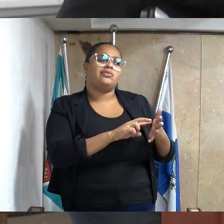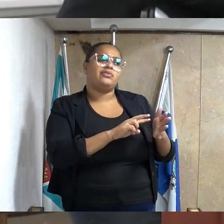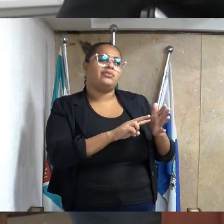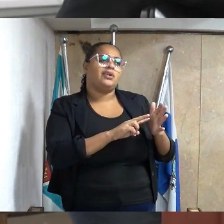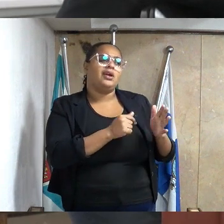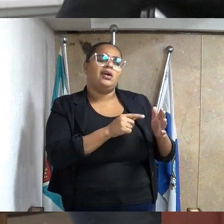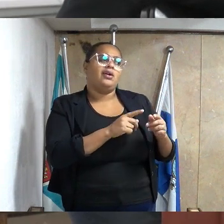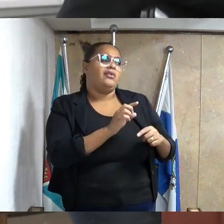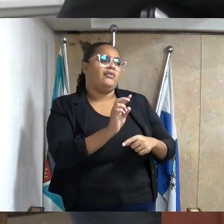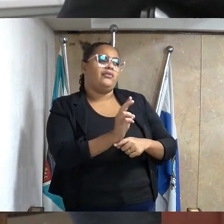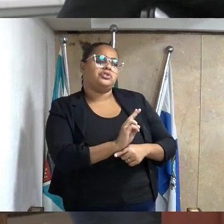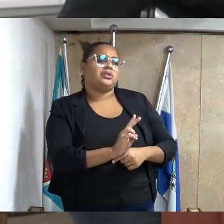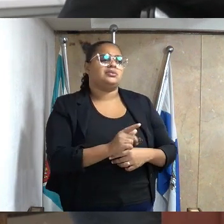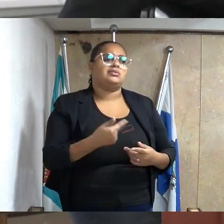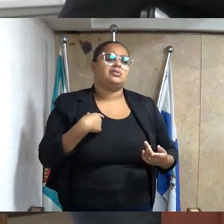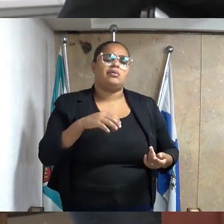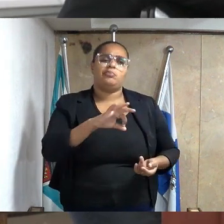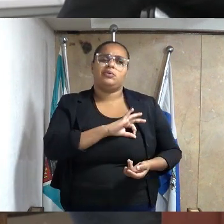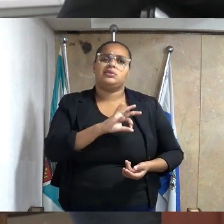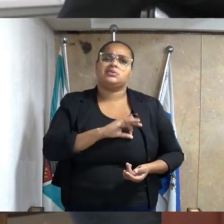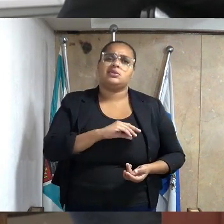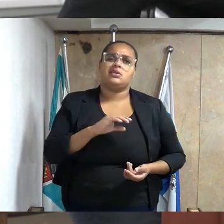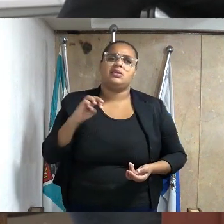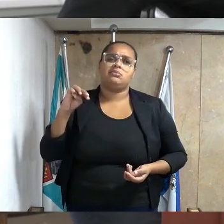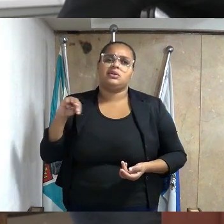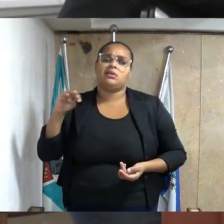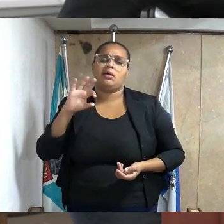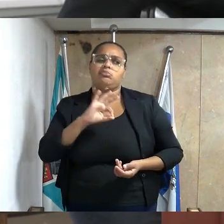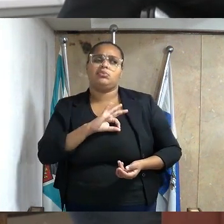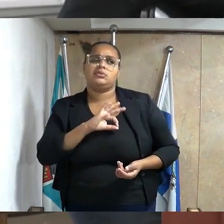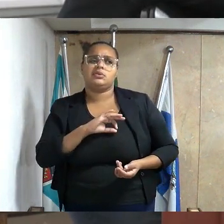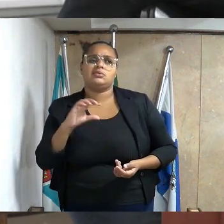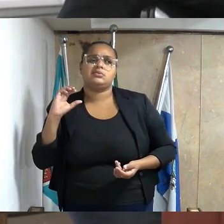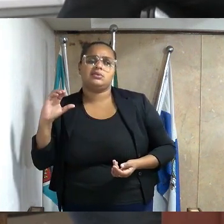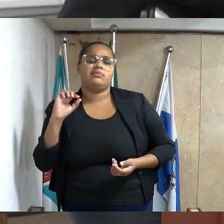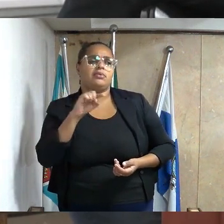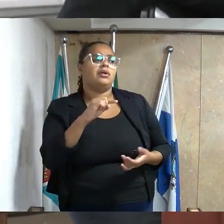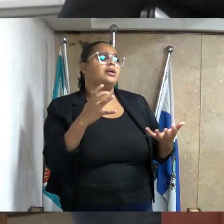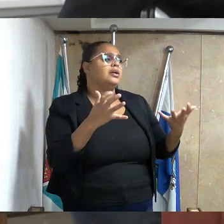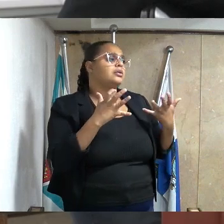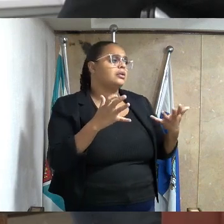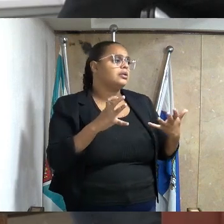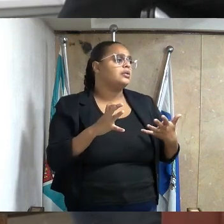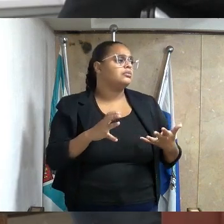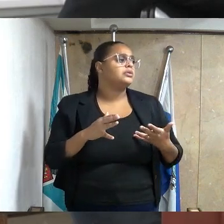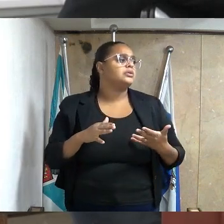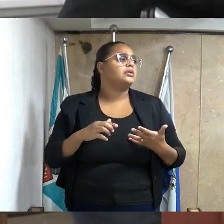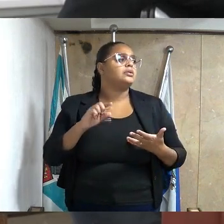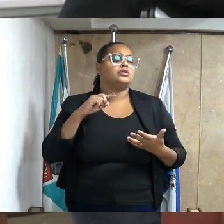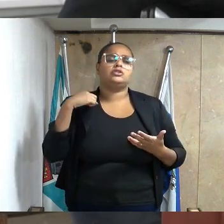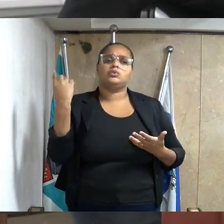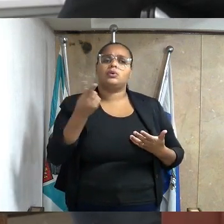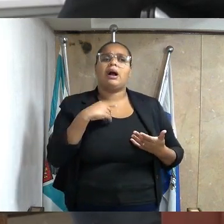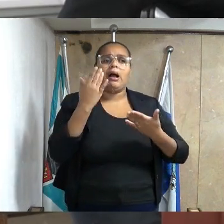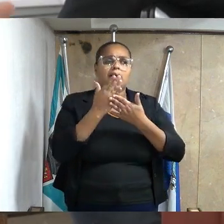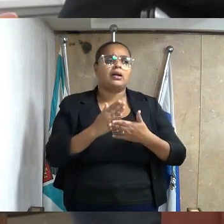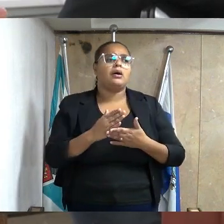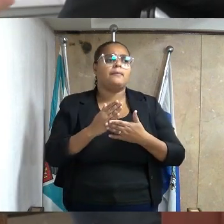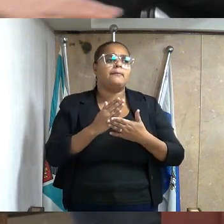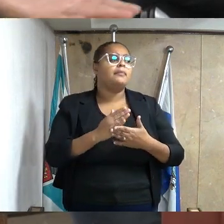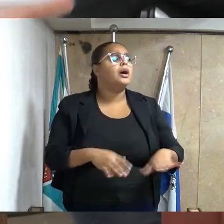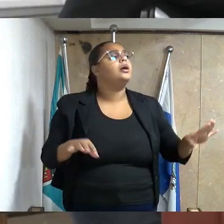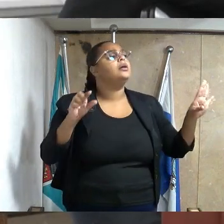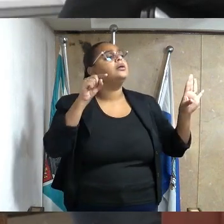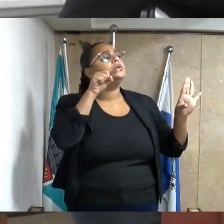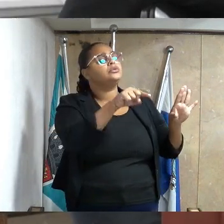do DETRAN, da Polícia Militar, da Polícia Civil. Pelo contrário, nós queremos mesmo que apreenda essa moto por conta da violência que vem acontecendo